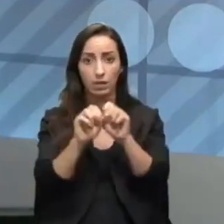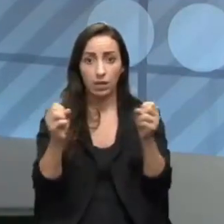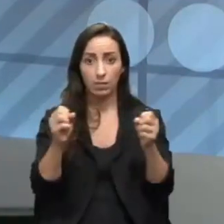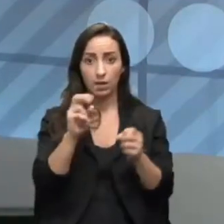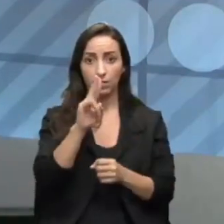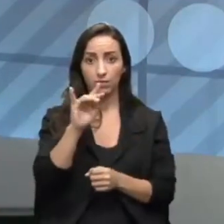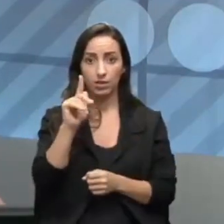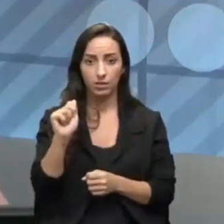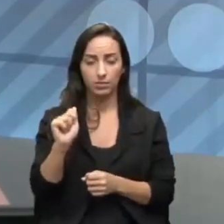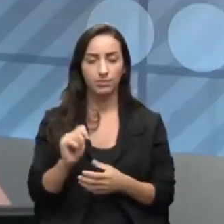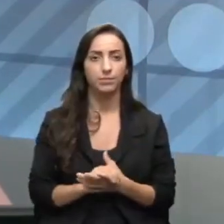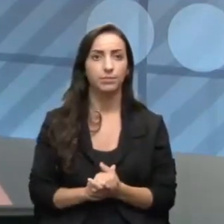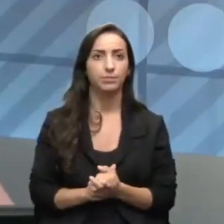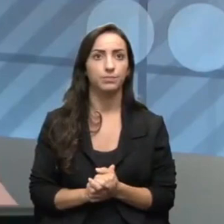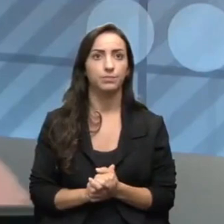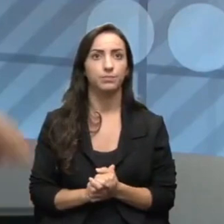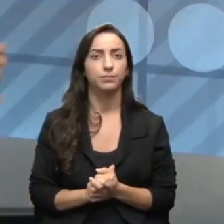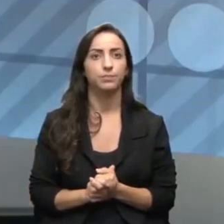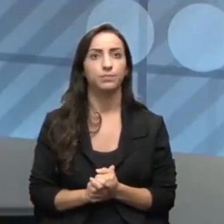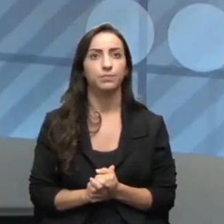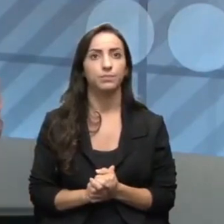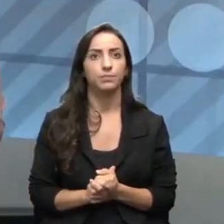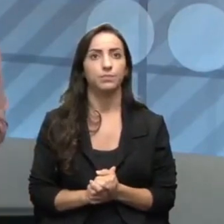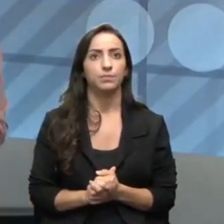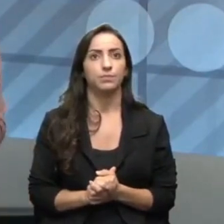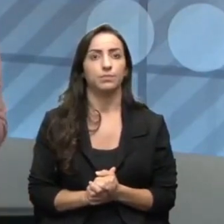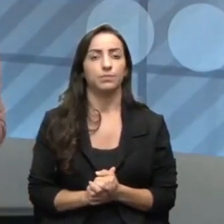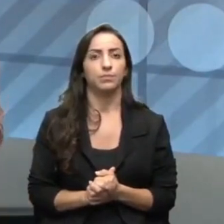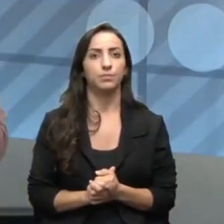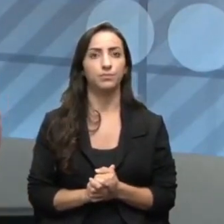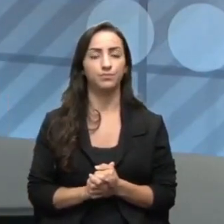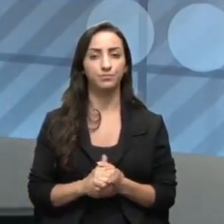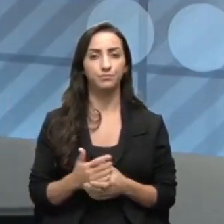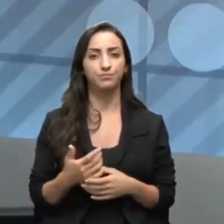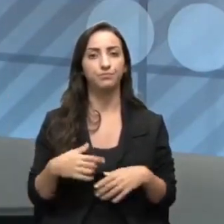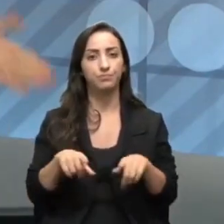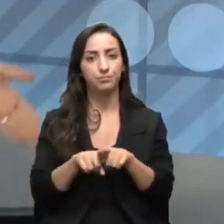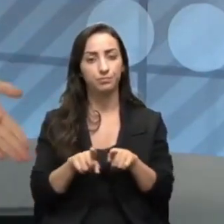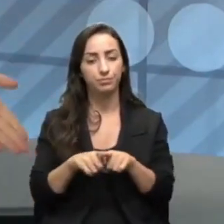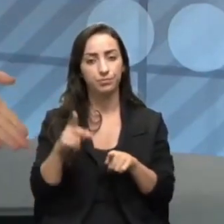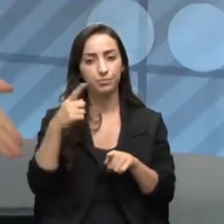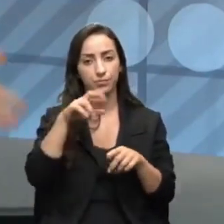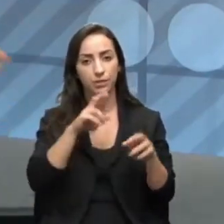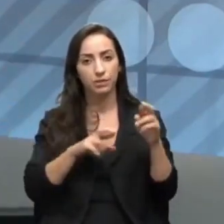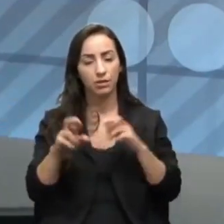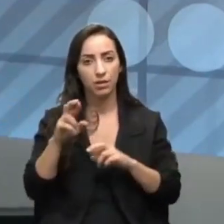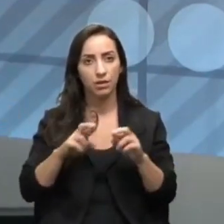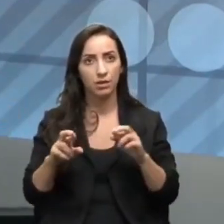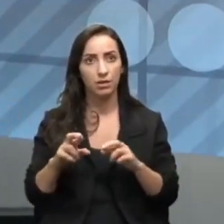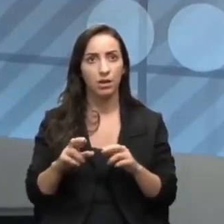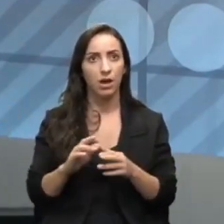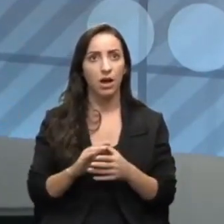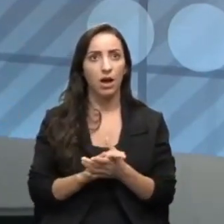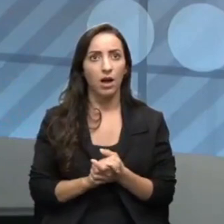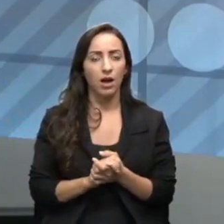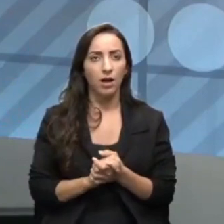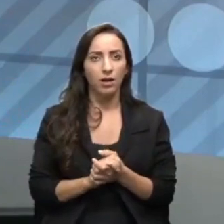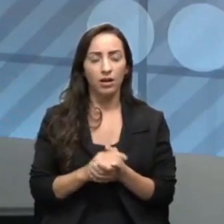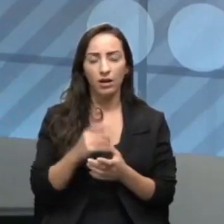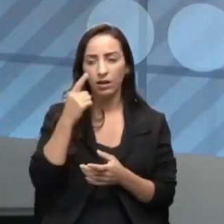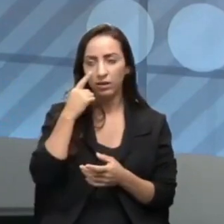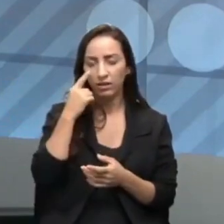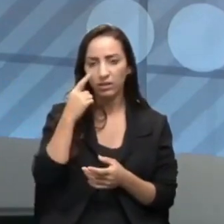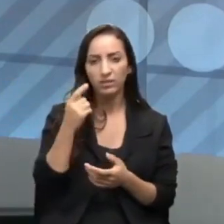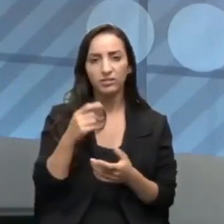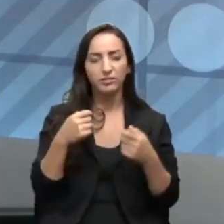viga. Uma outra coisa que a gente vai analisar são as bicheiras, como a gente falou. Se não for bem adensado este concreto,